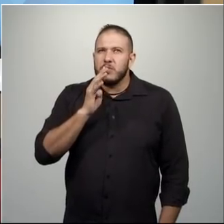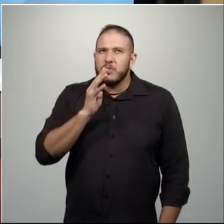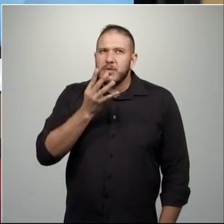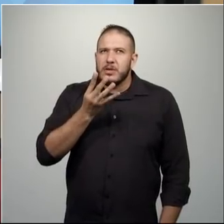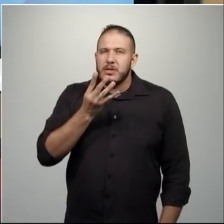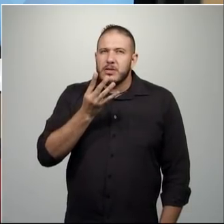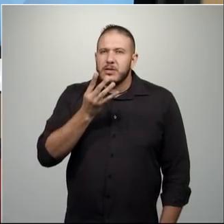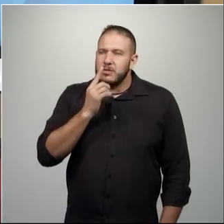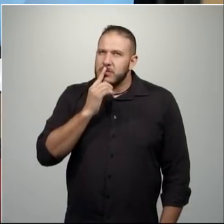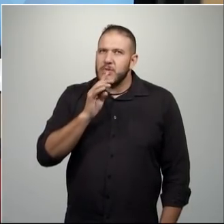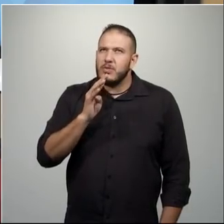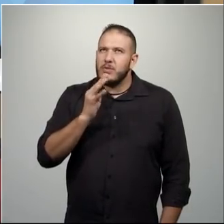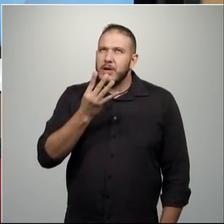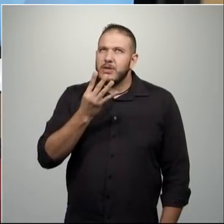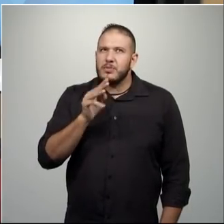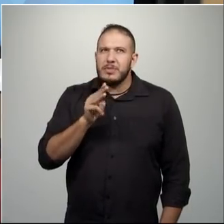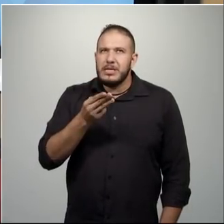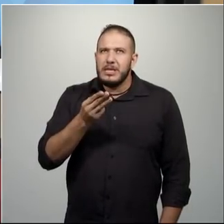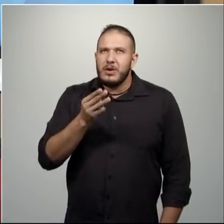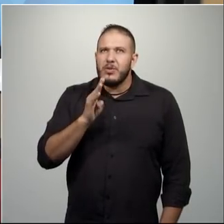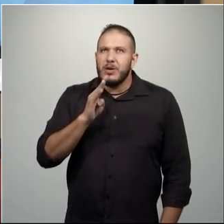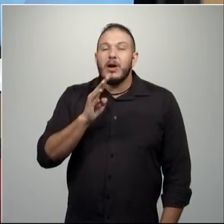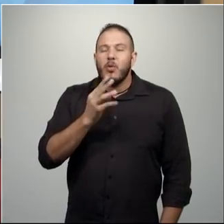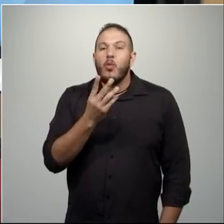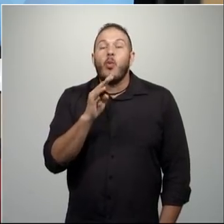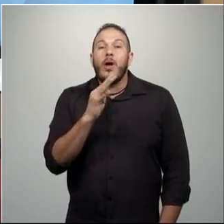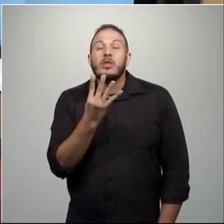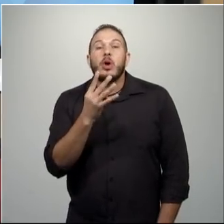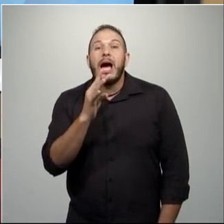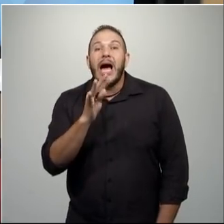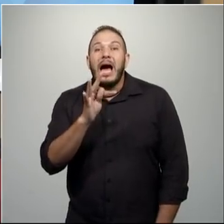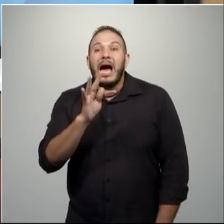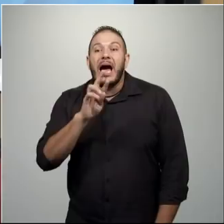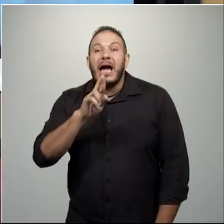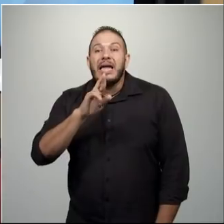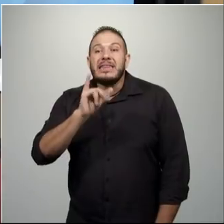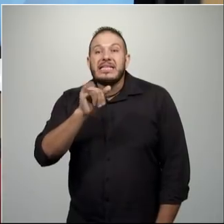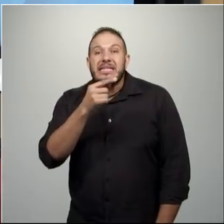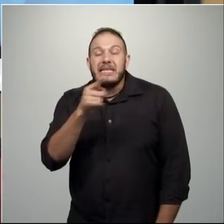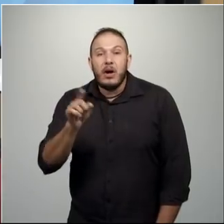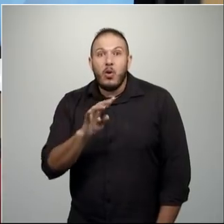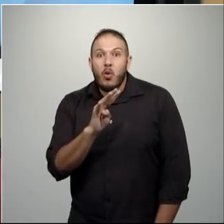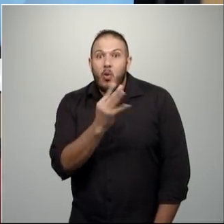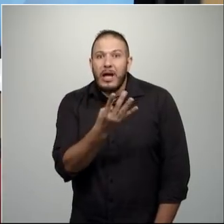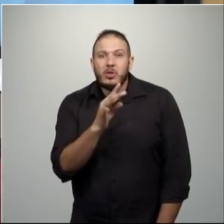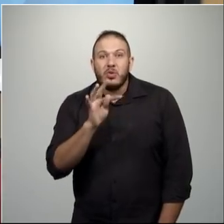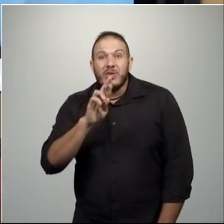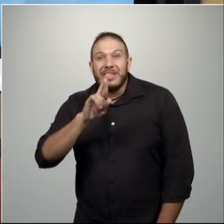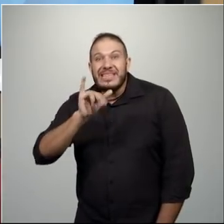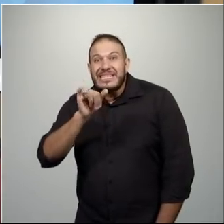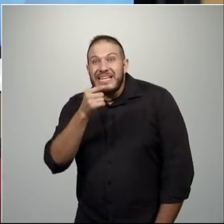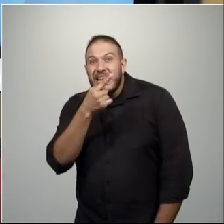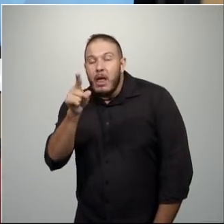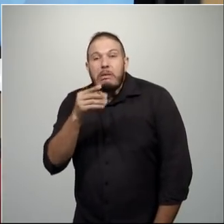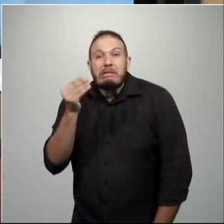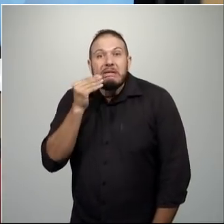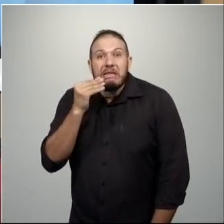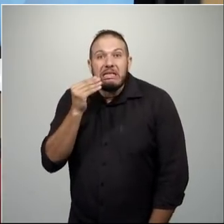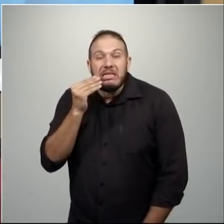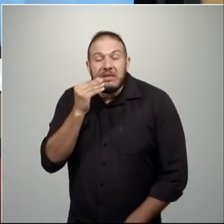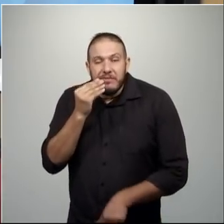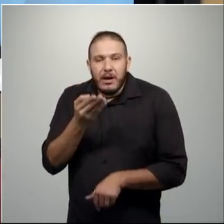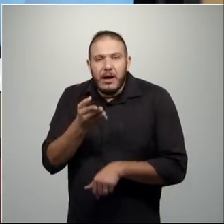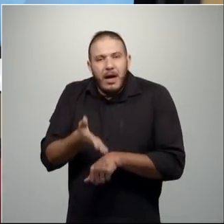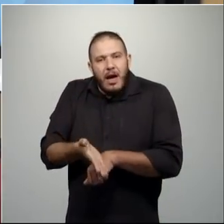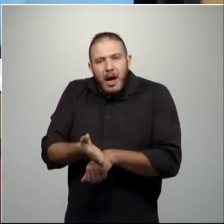mil milhão bilhão trilhão 4 trilhões de a tentativas antes de você conseguir